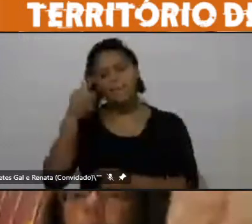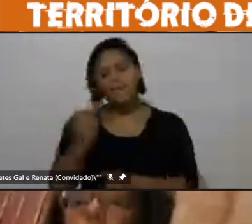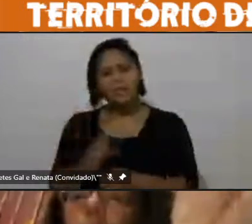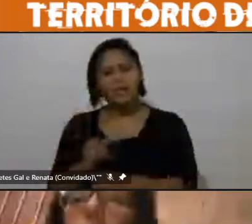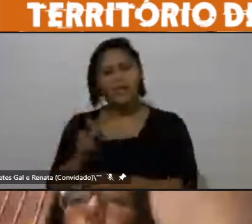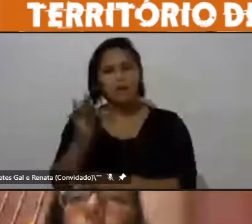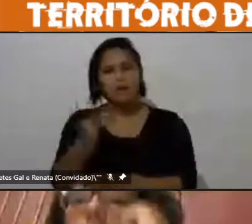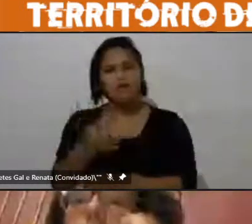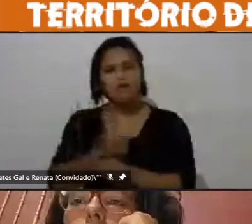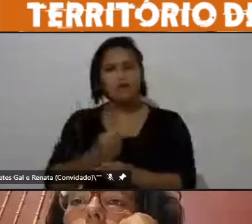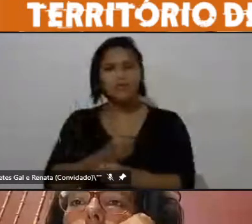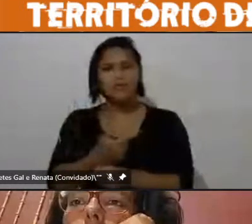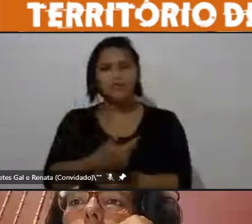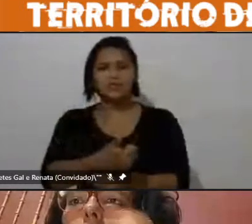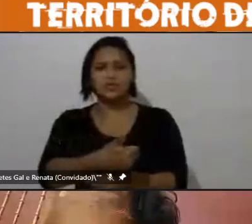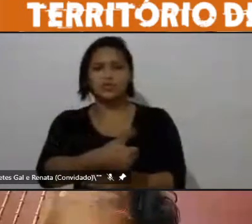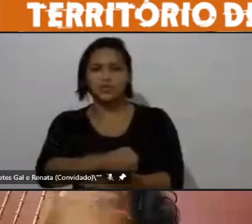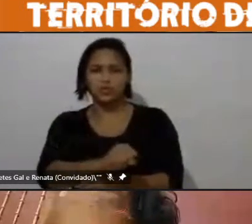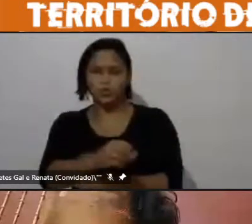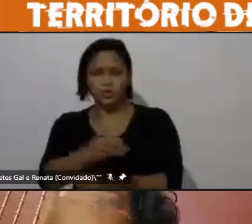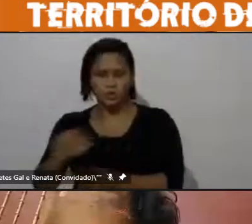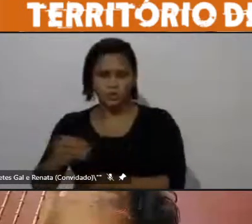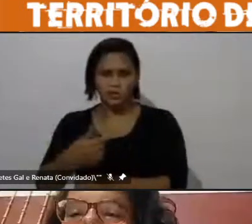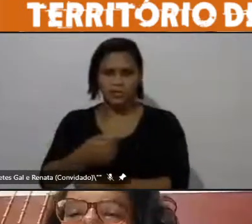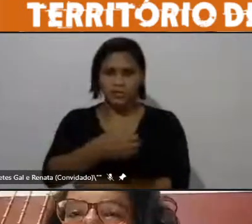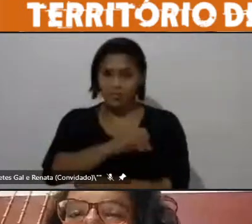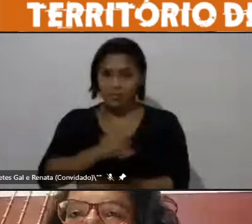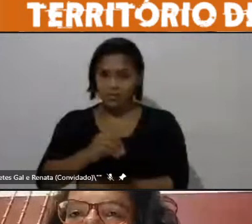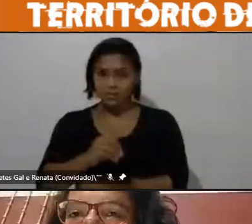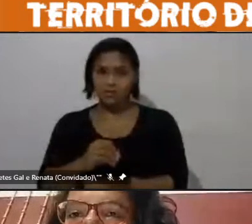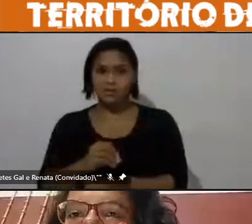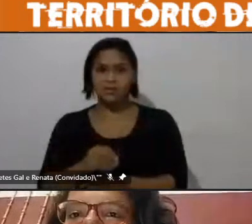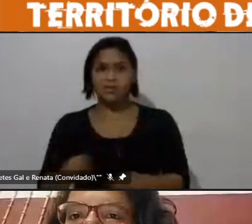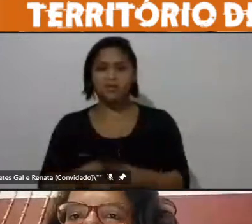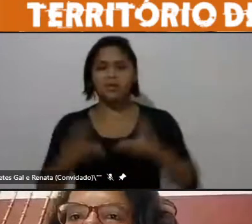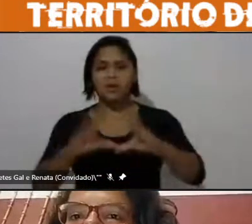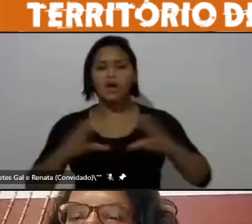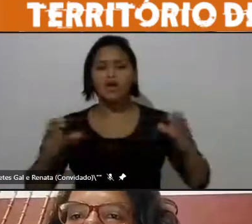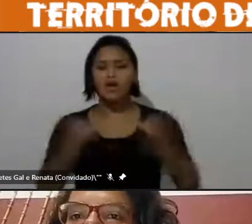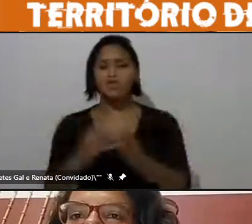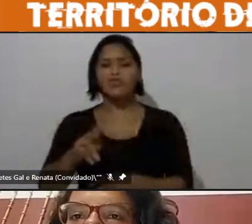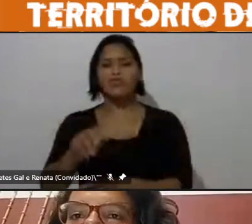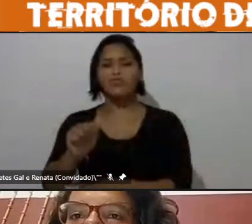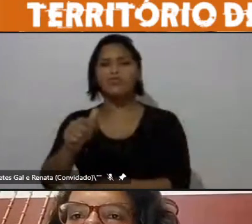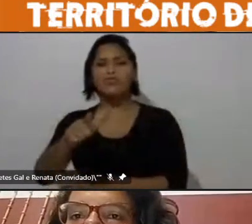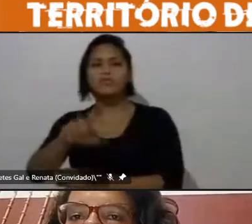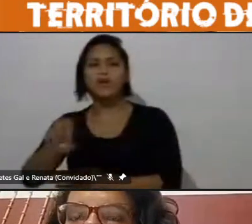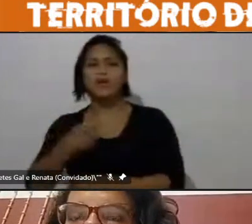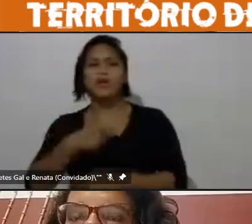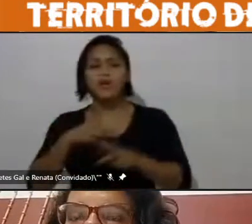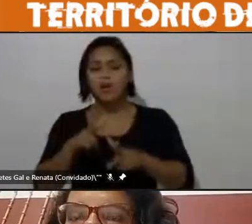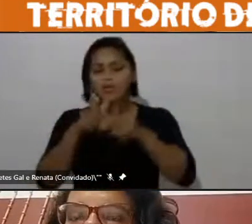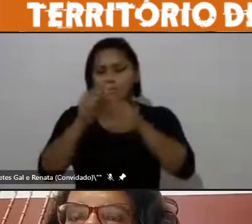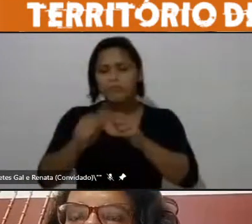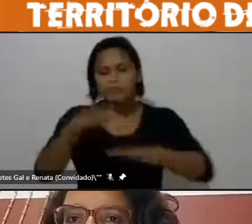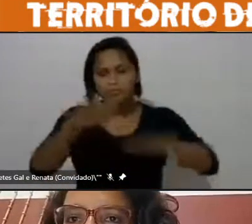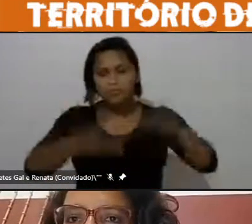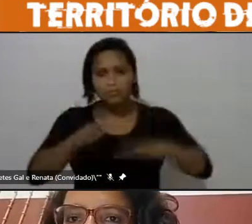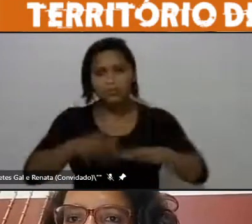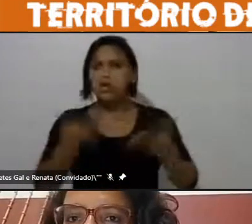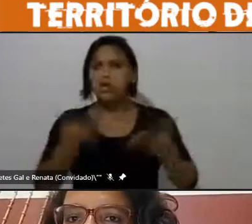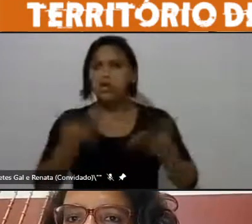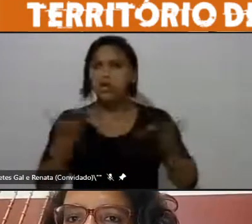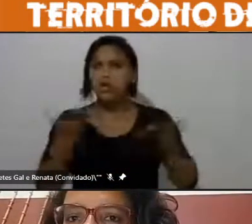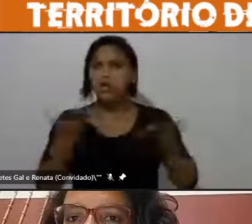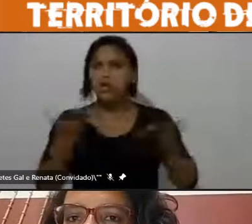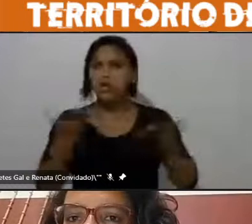de 80, 70, as comunidades eclesiais de base eram muito fortes nos movimentos sociais e hoje ela